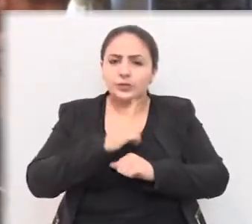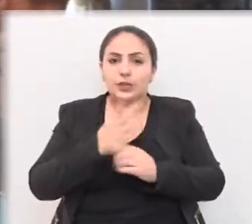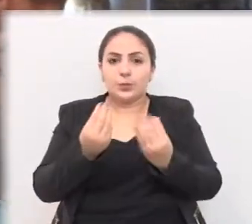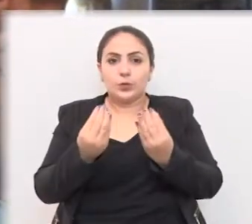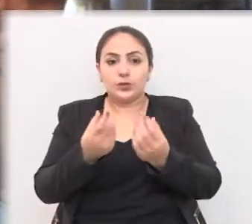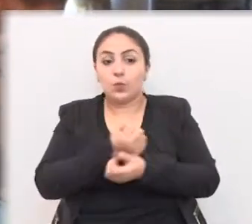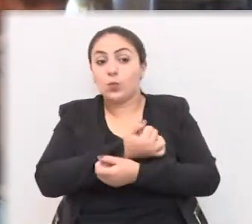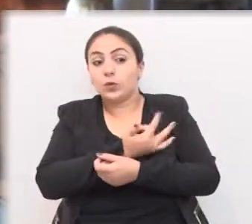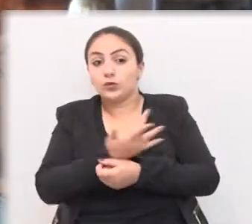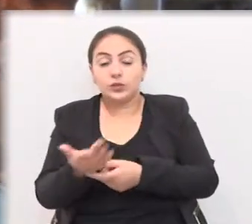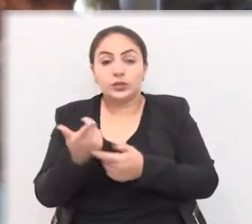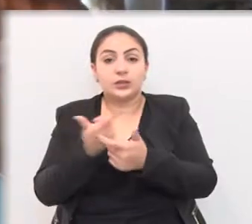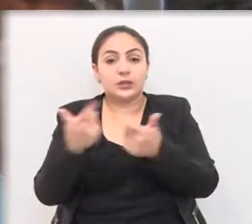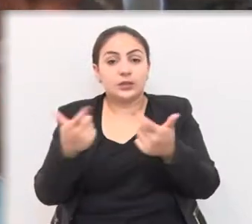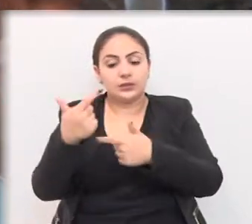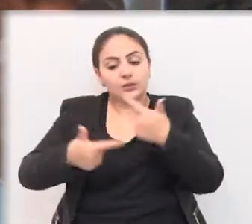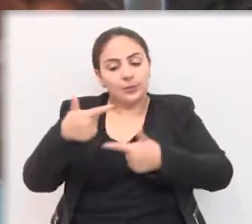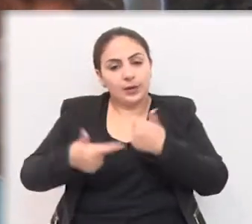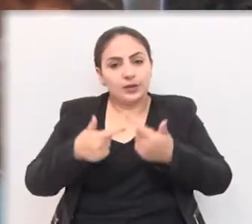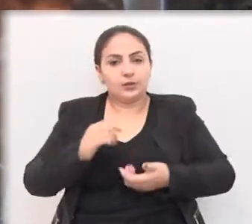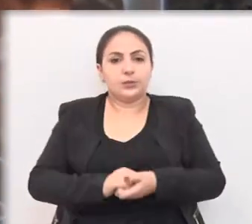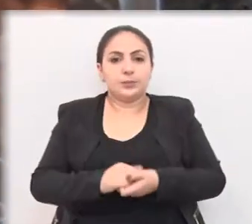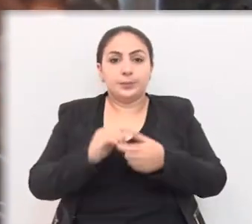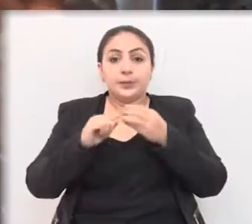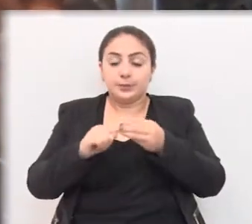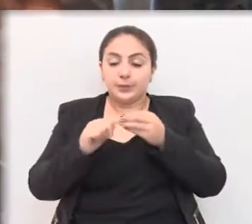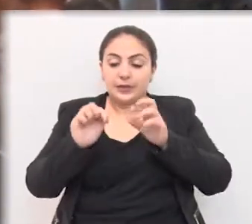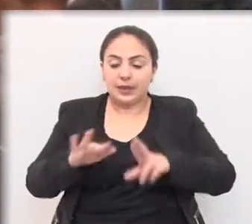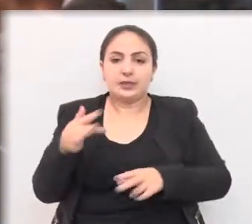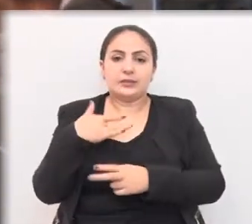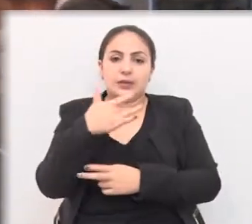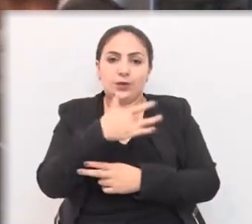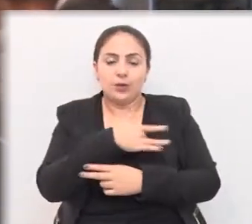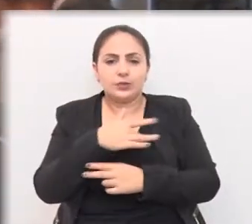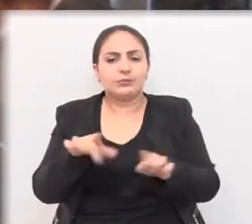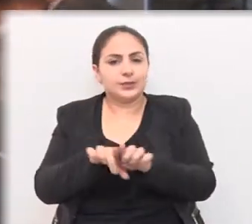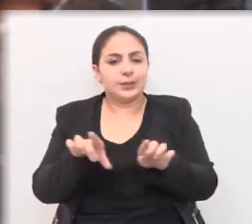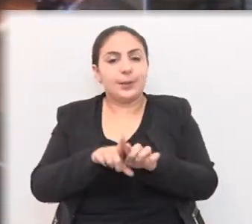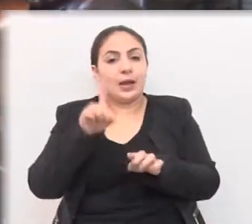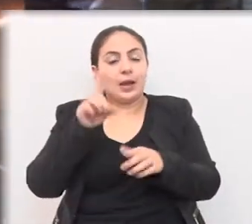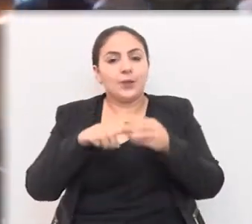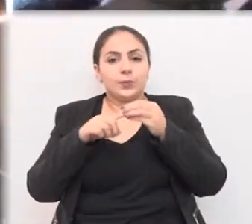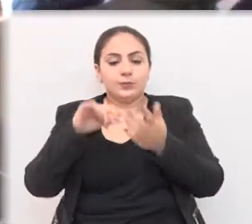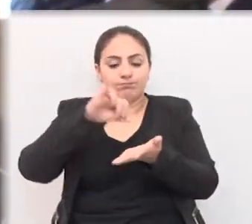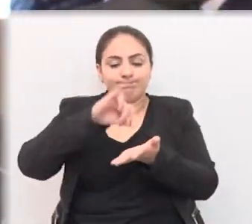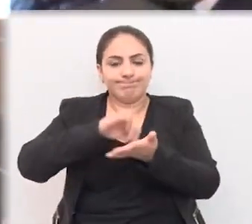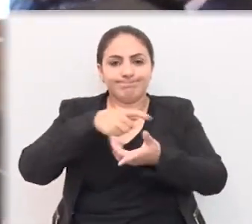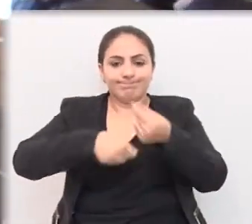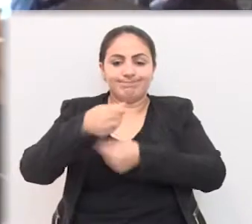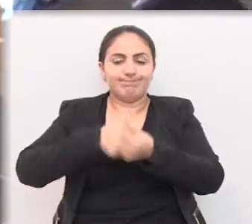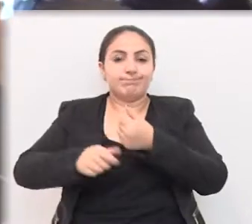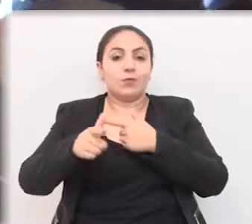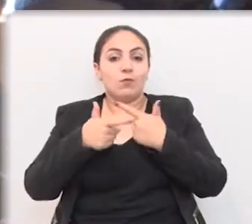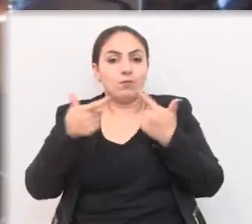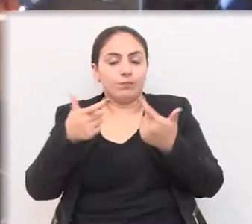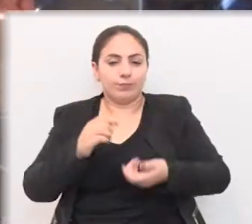uma quantidade gigantesca de serviços, principalmente na área de saúde, né? Mas também é um centro econômico muito